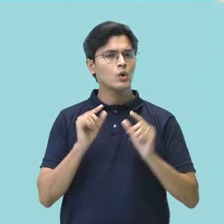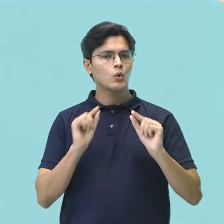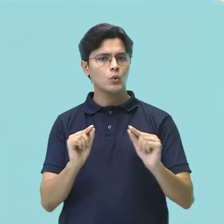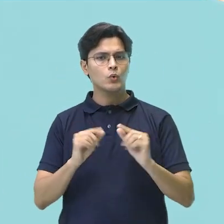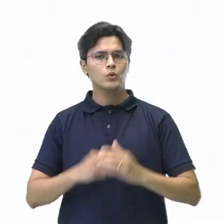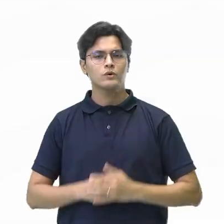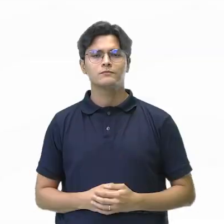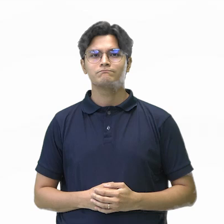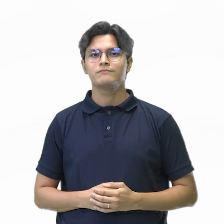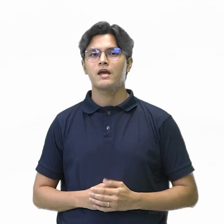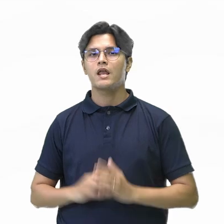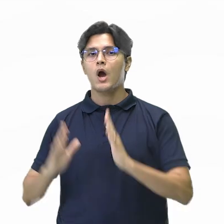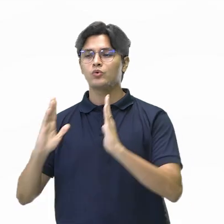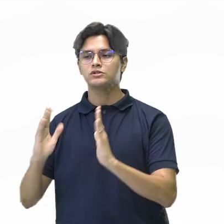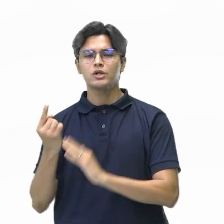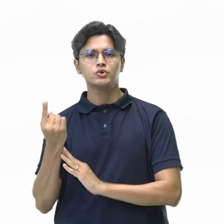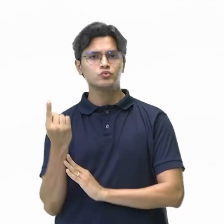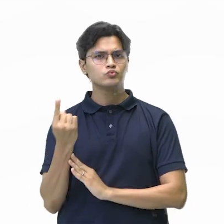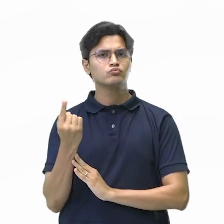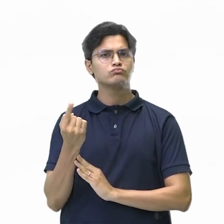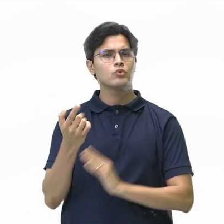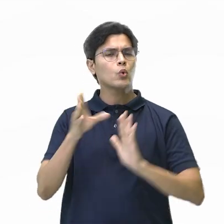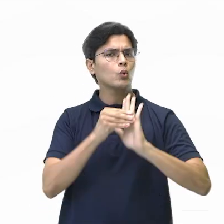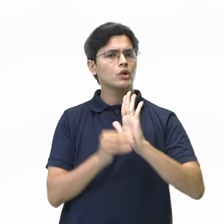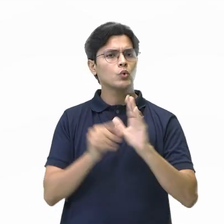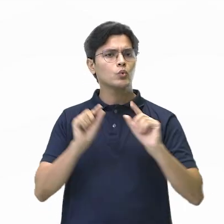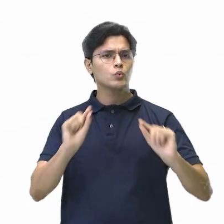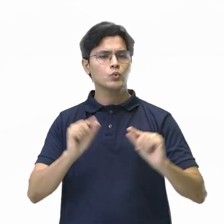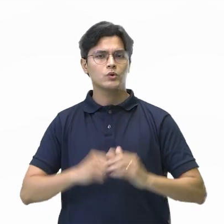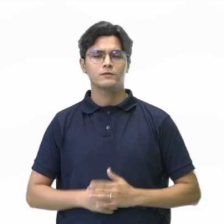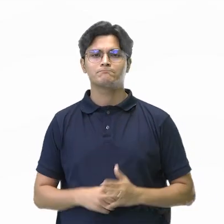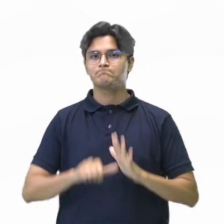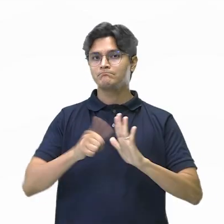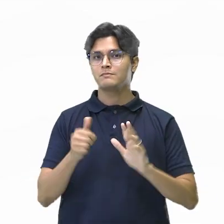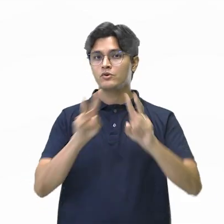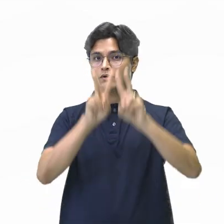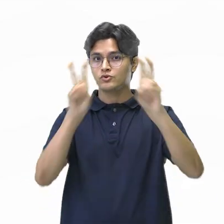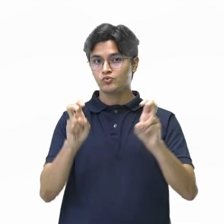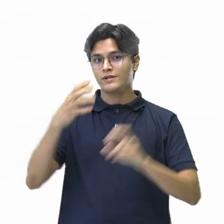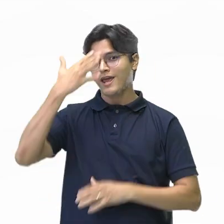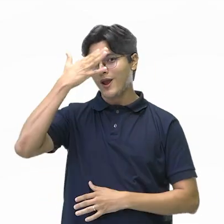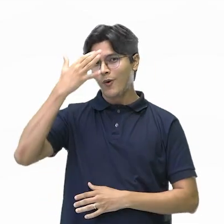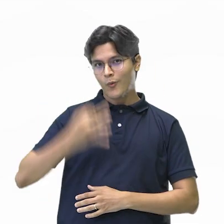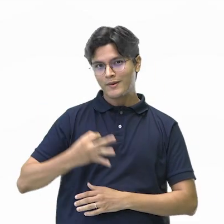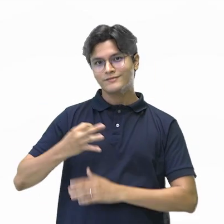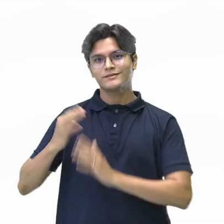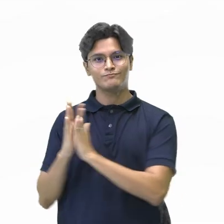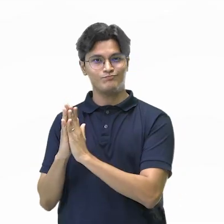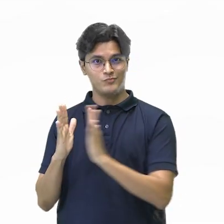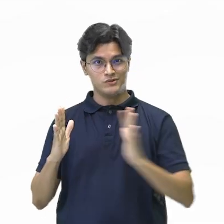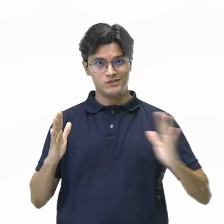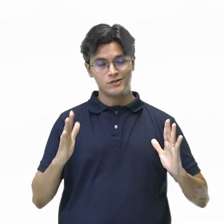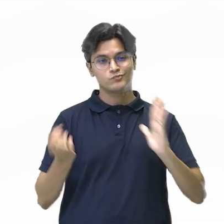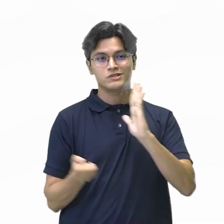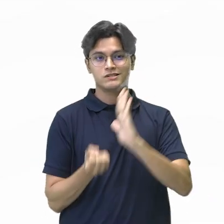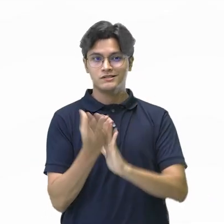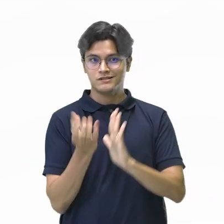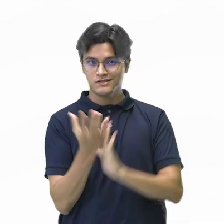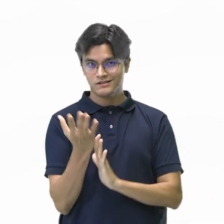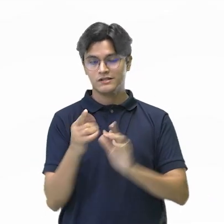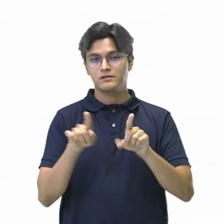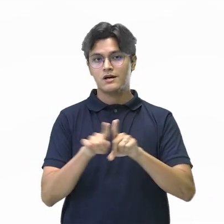vimos na primeira unidade. Vamos ver? Bem, nosso primeiro assunto é sobre compreensão dos processos de criação